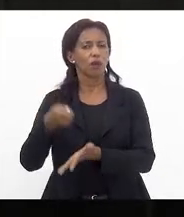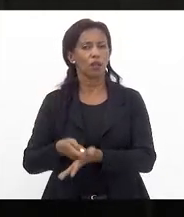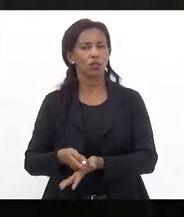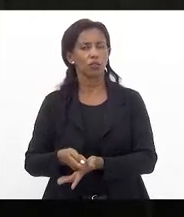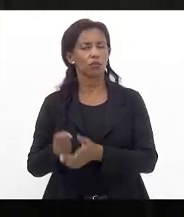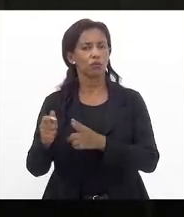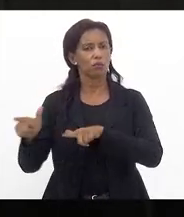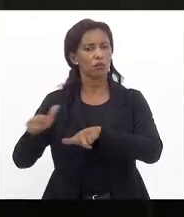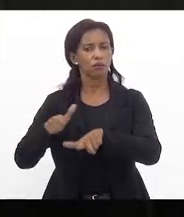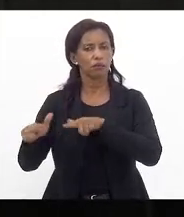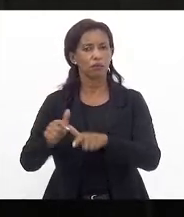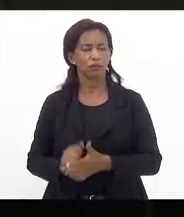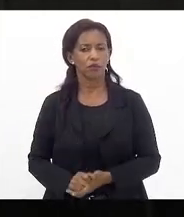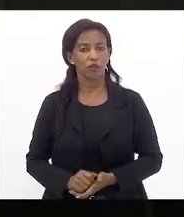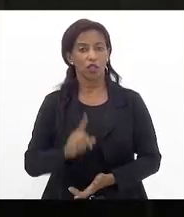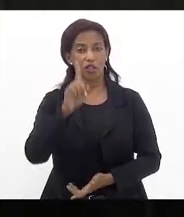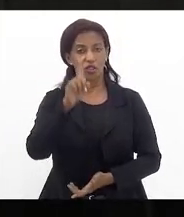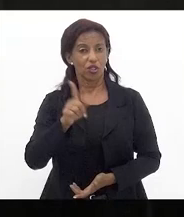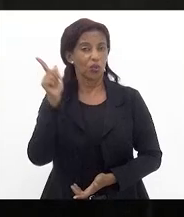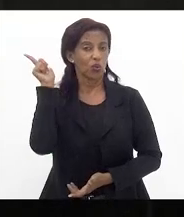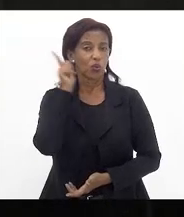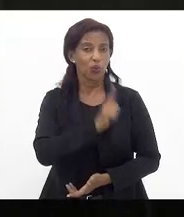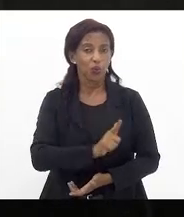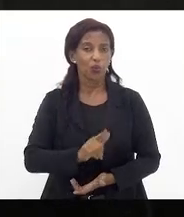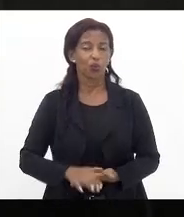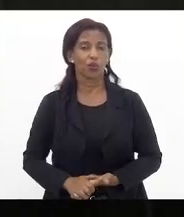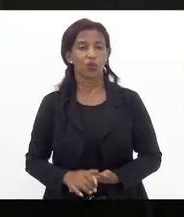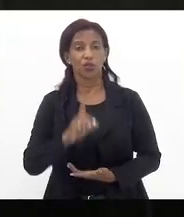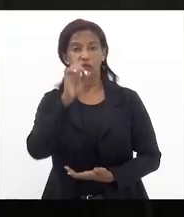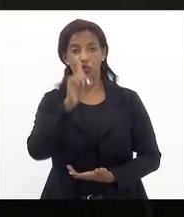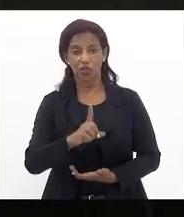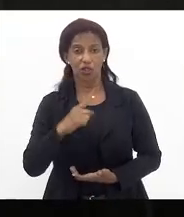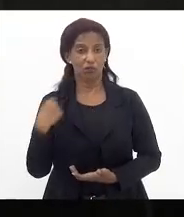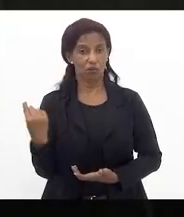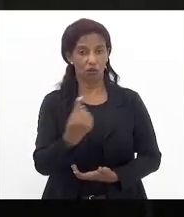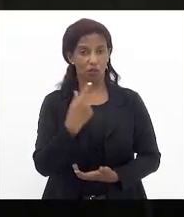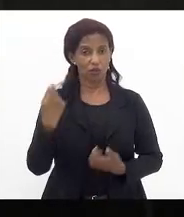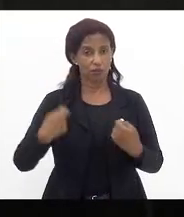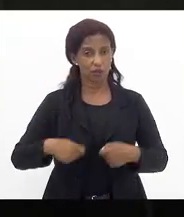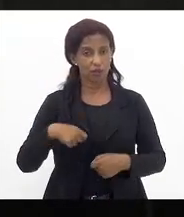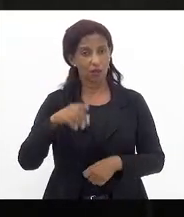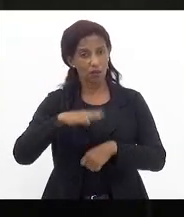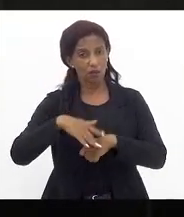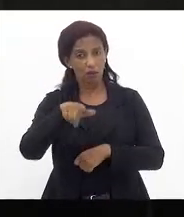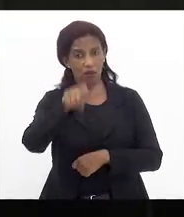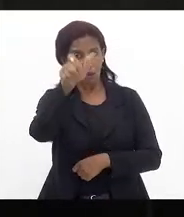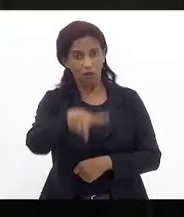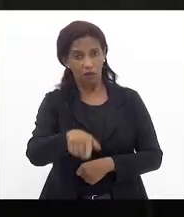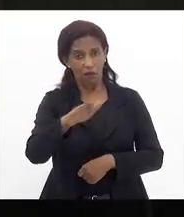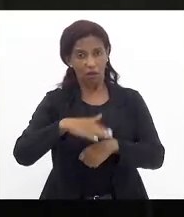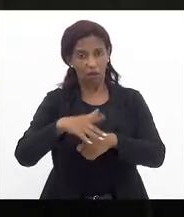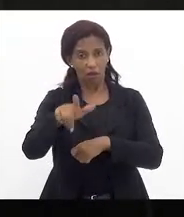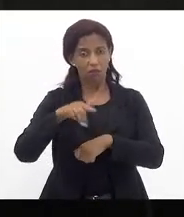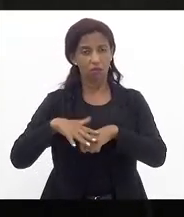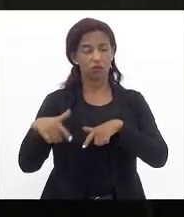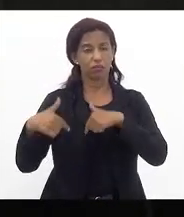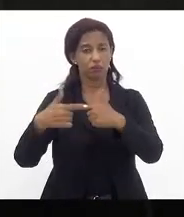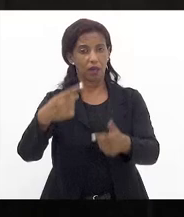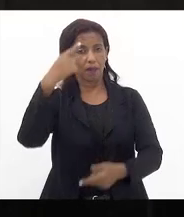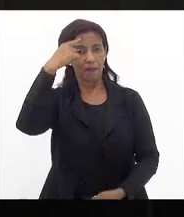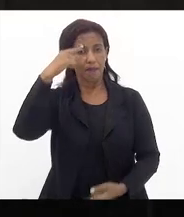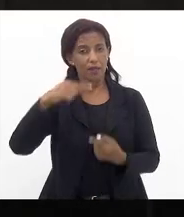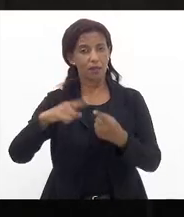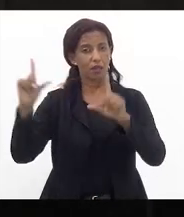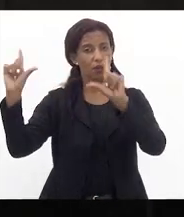aos servidores, direitos adquiridos. O que nós temos que fazer e o que o senhor deveria estar fazendo é pensar